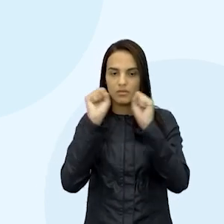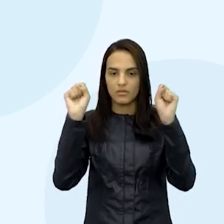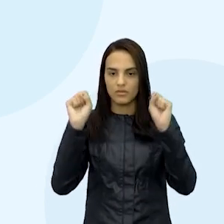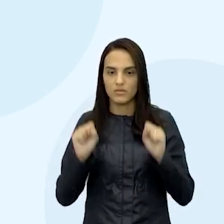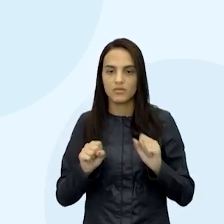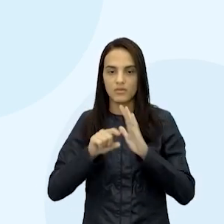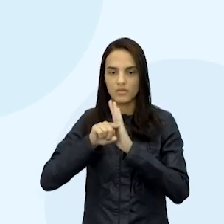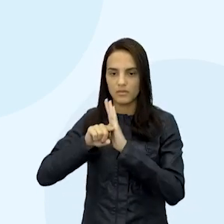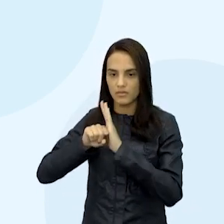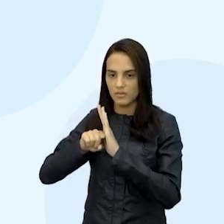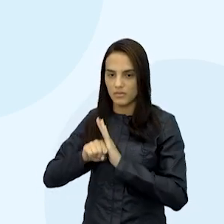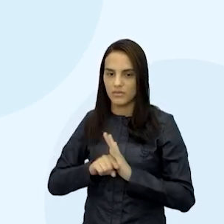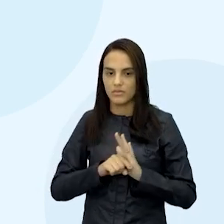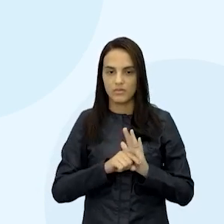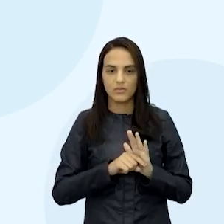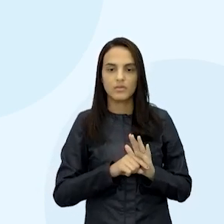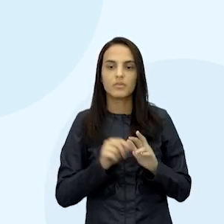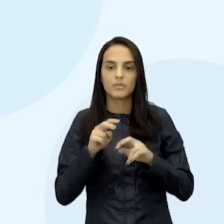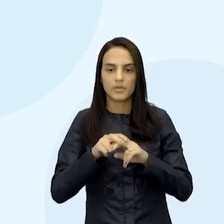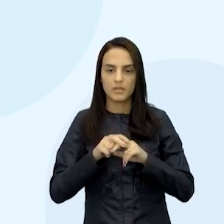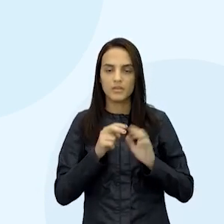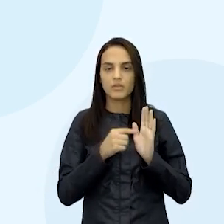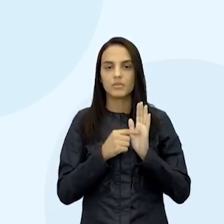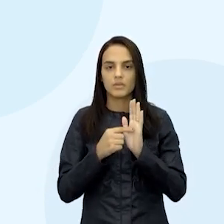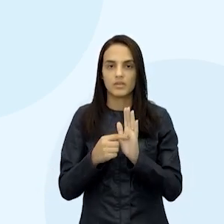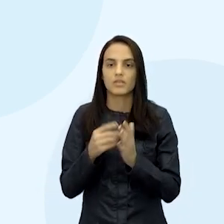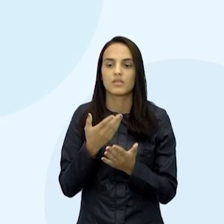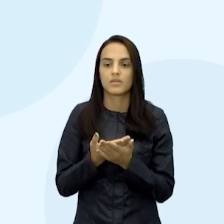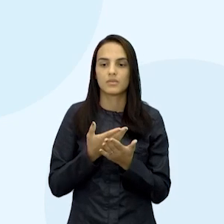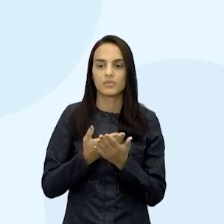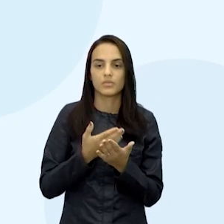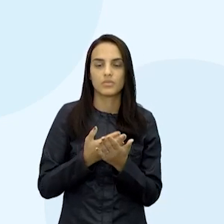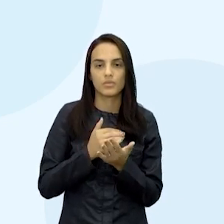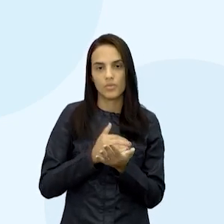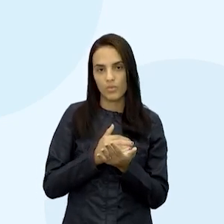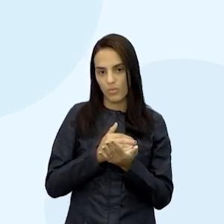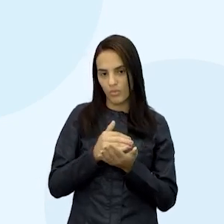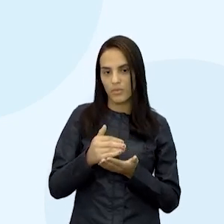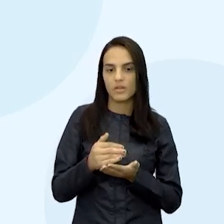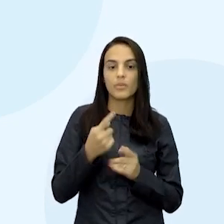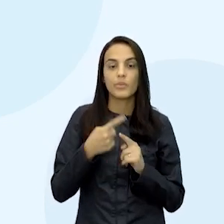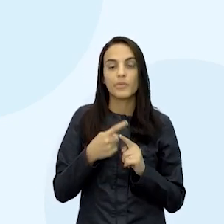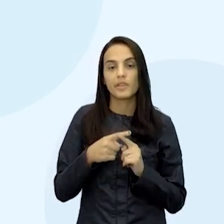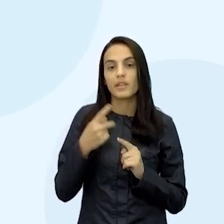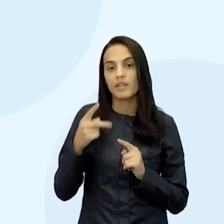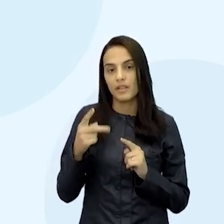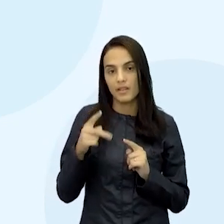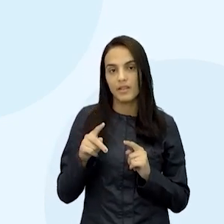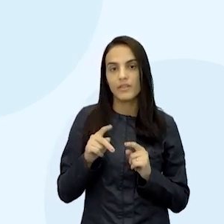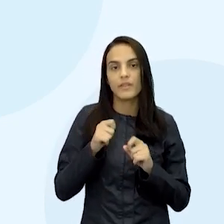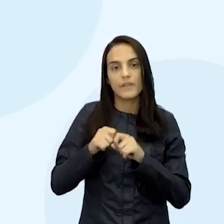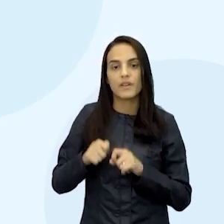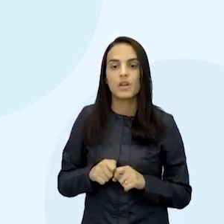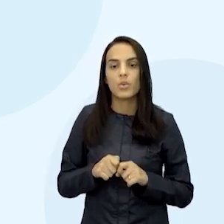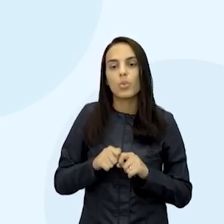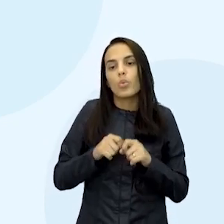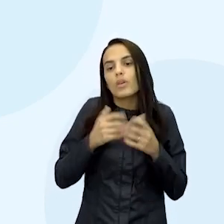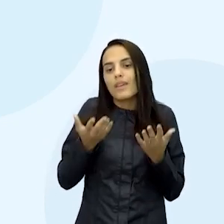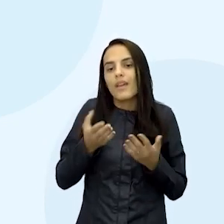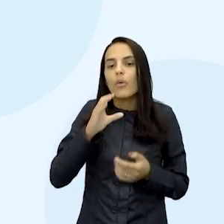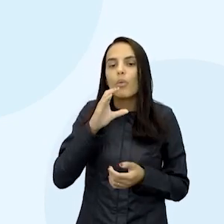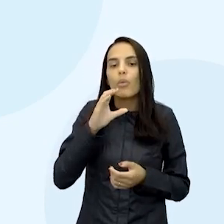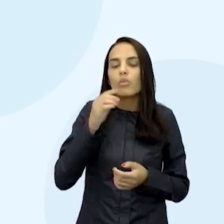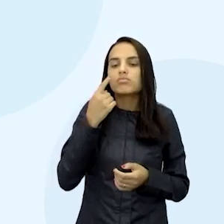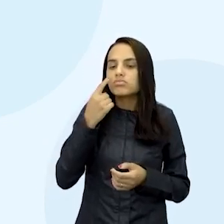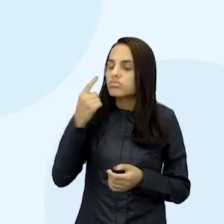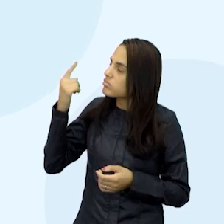investigar um caso fictício. Por isso que eu mostrei um estudo de caso no começo. Porque eles vão ter que fazer o que é um caso fictício? Eles vão